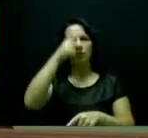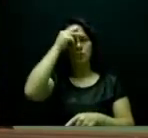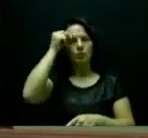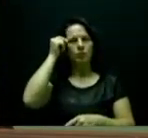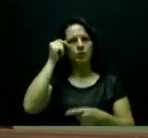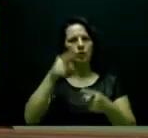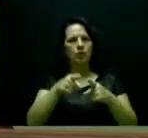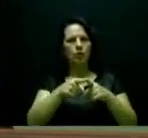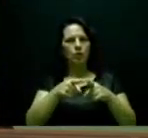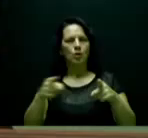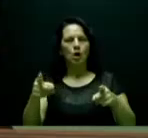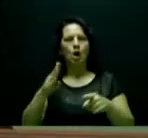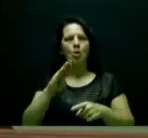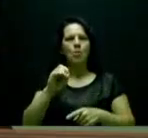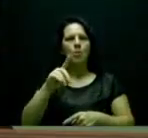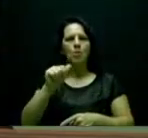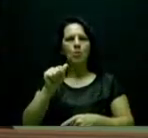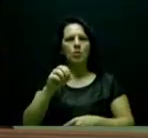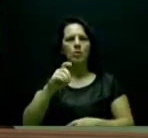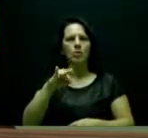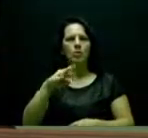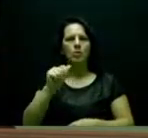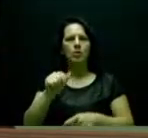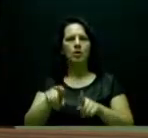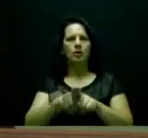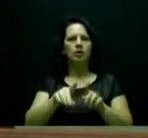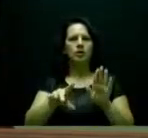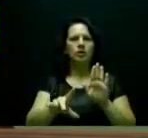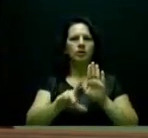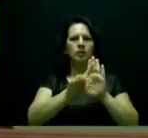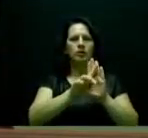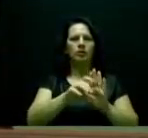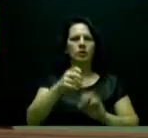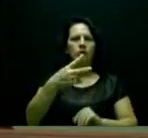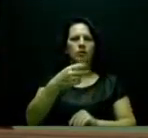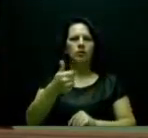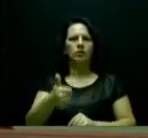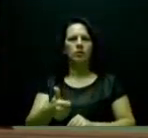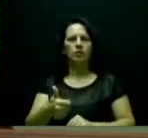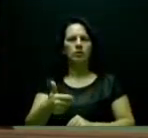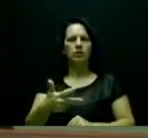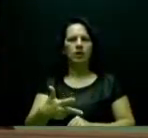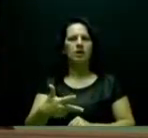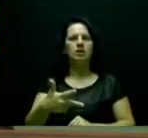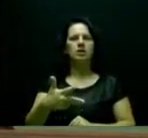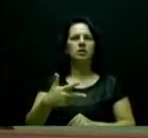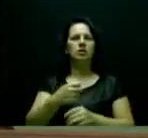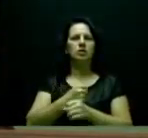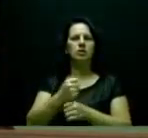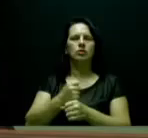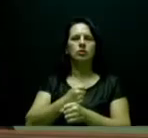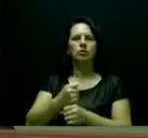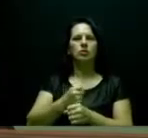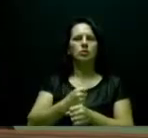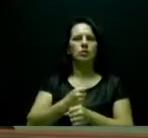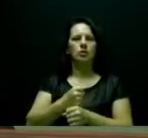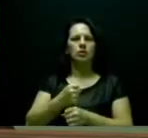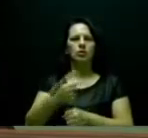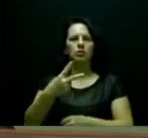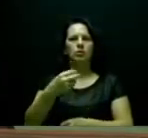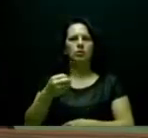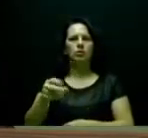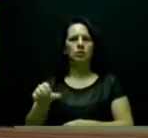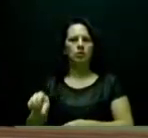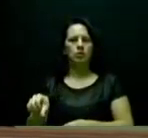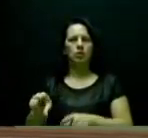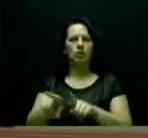prorrogar o Bolsa Moradia, instituído pela Lei 3.301, de 13 de fevereiro de 2009, às famílias atingidas pelo incêndio ocorrido